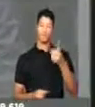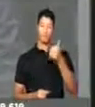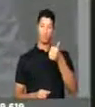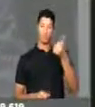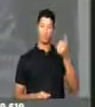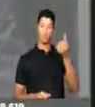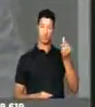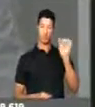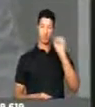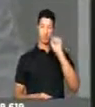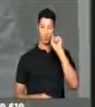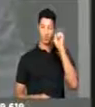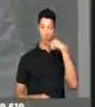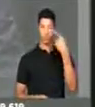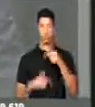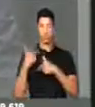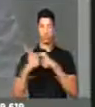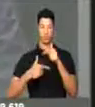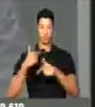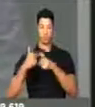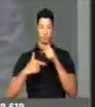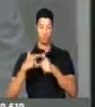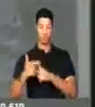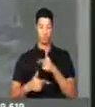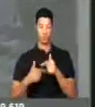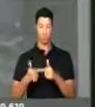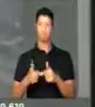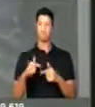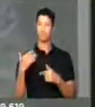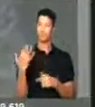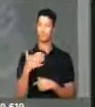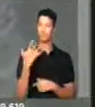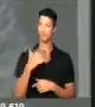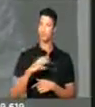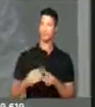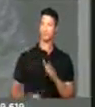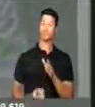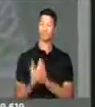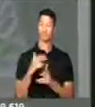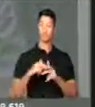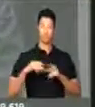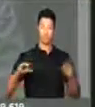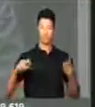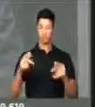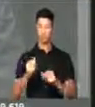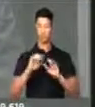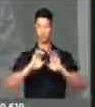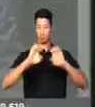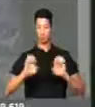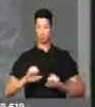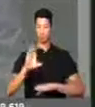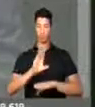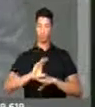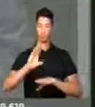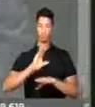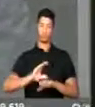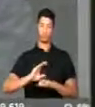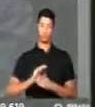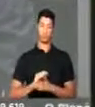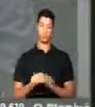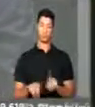2.668 horas desse trabalho insano, produzido por todas as instâncias